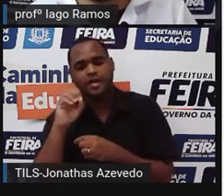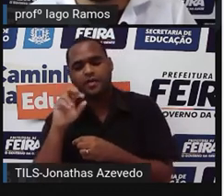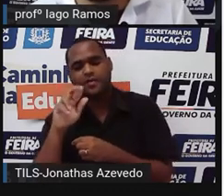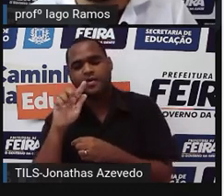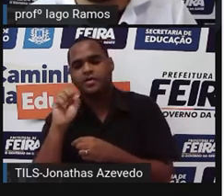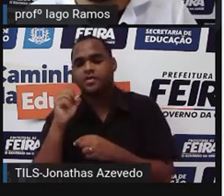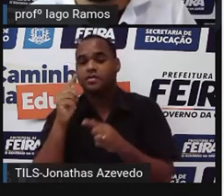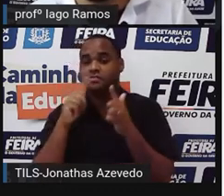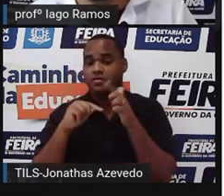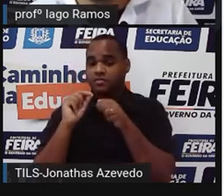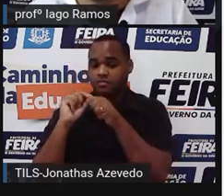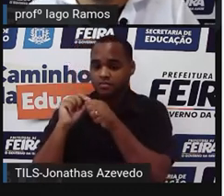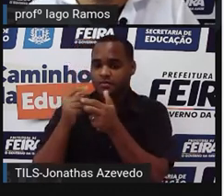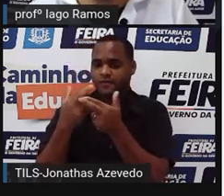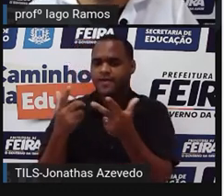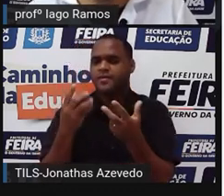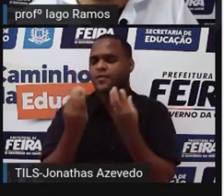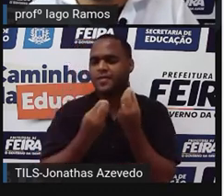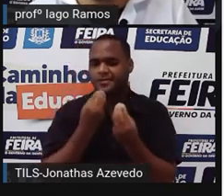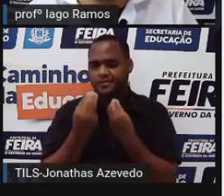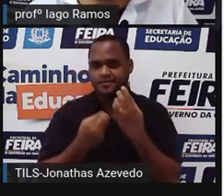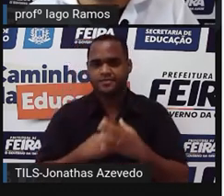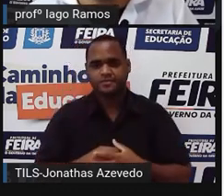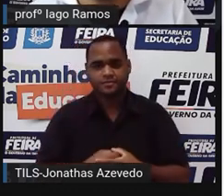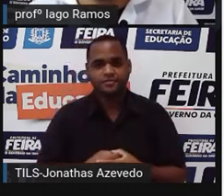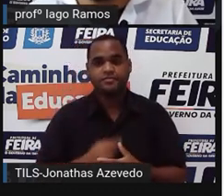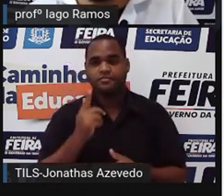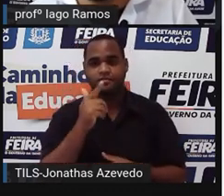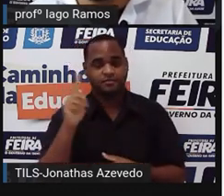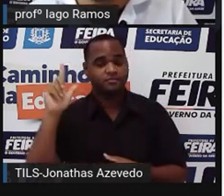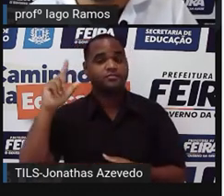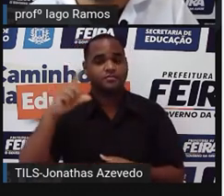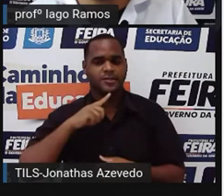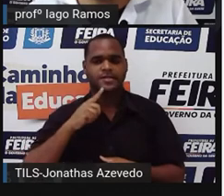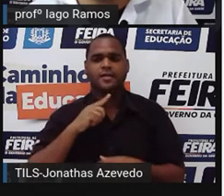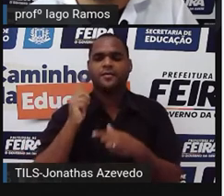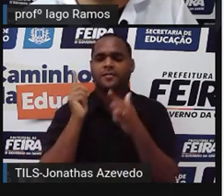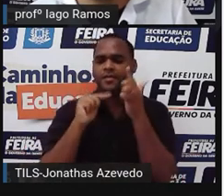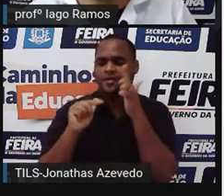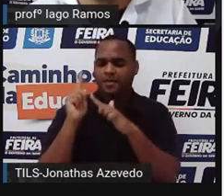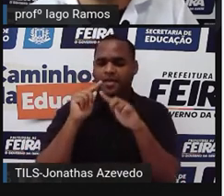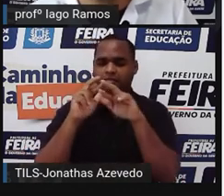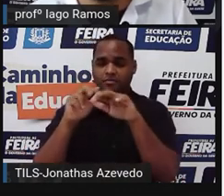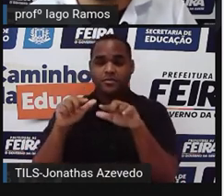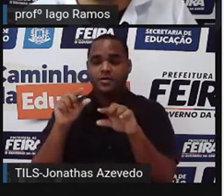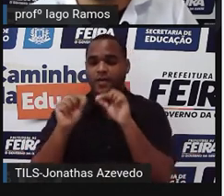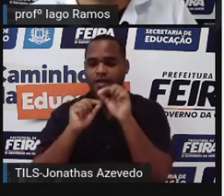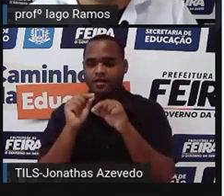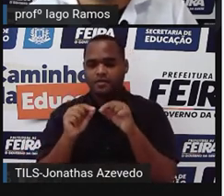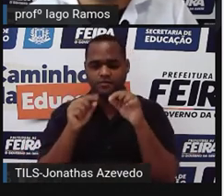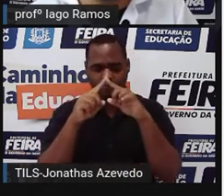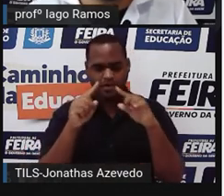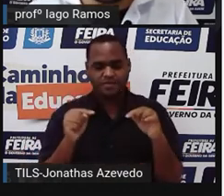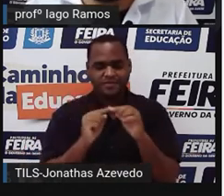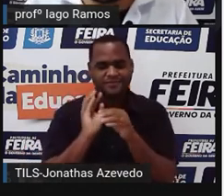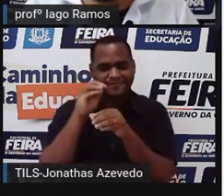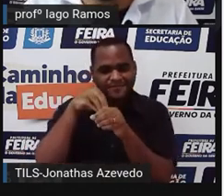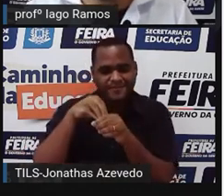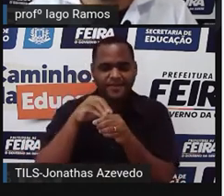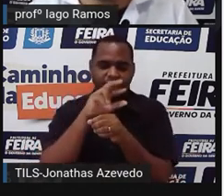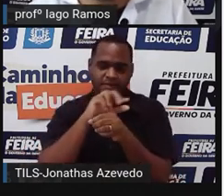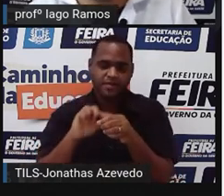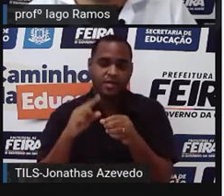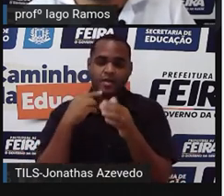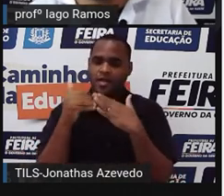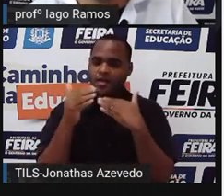triângulo retângulo, tá bom? E além disso, eu medi ali, ó, os ângulos internos de cada um